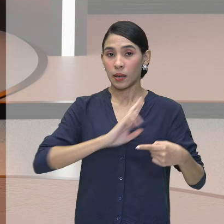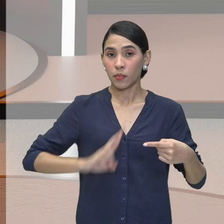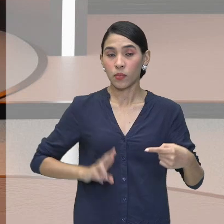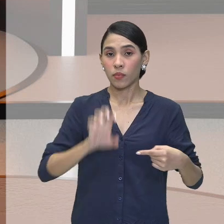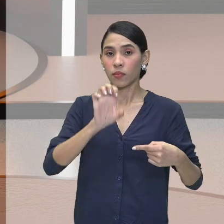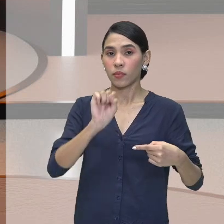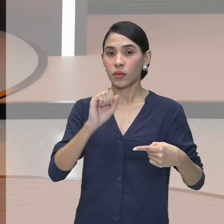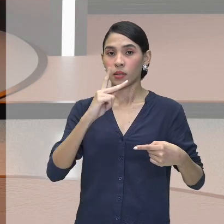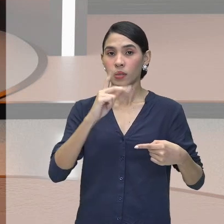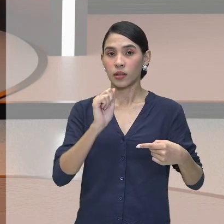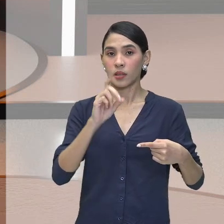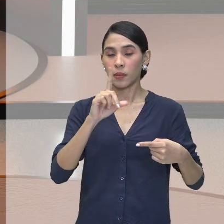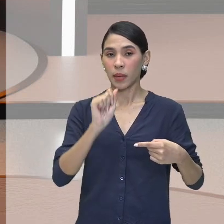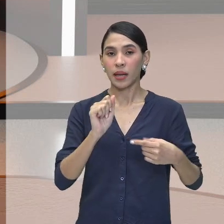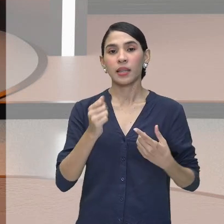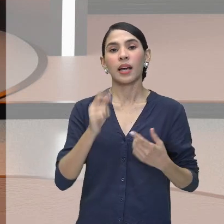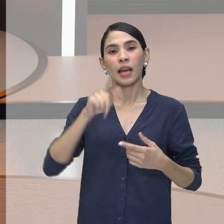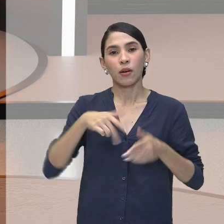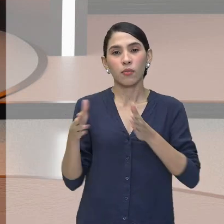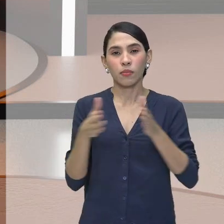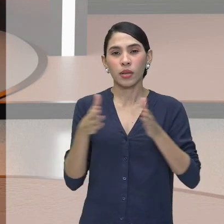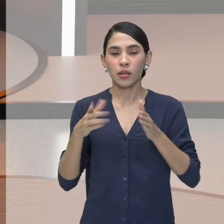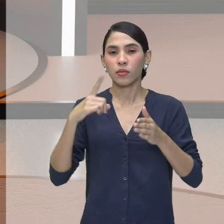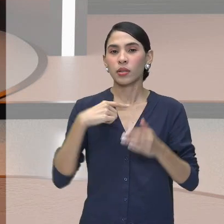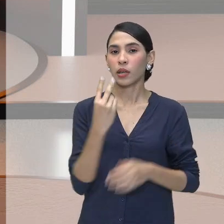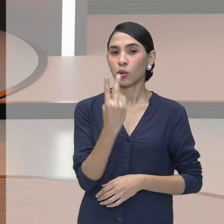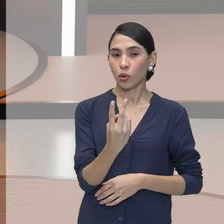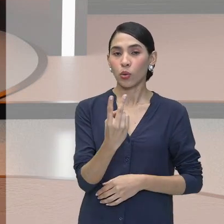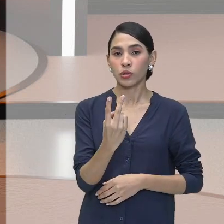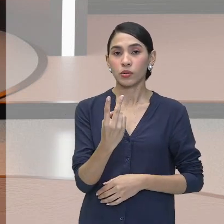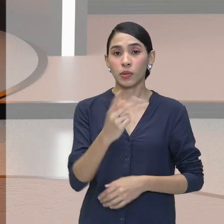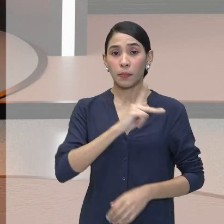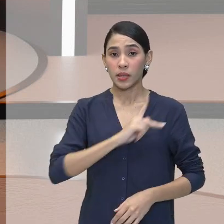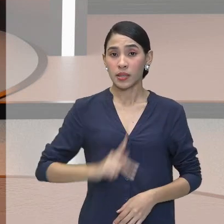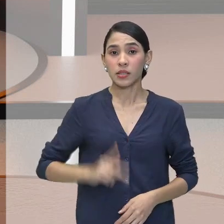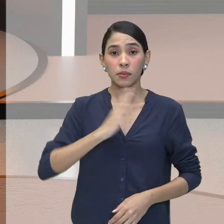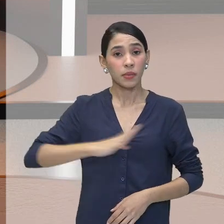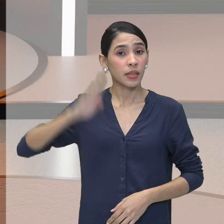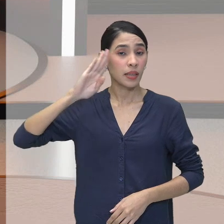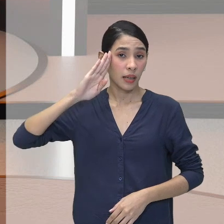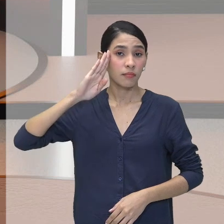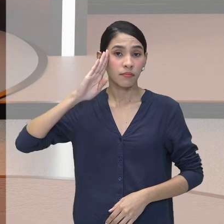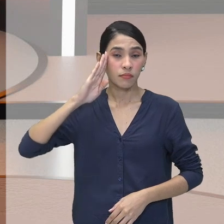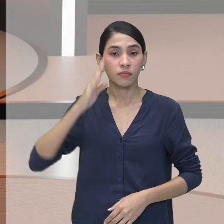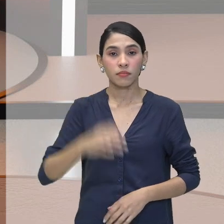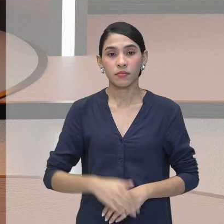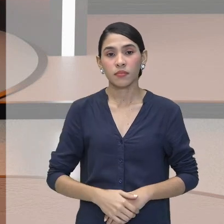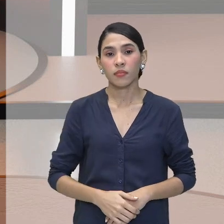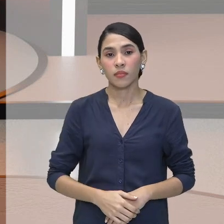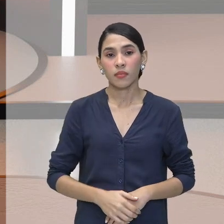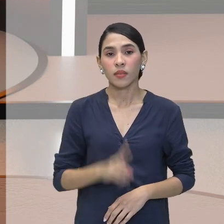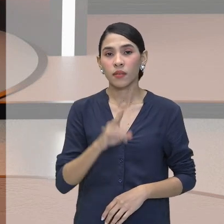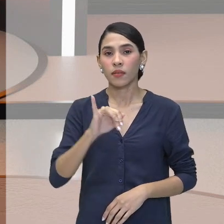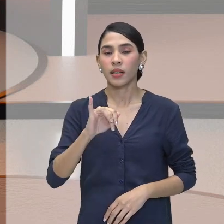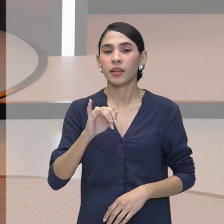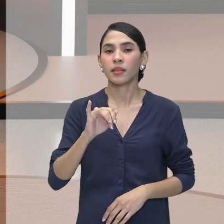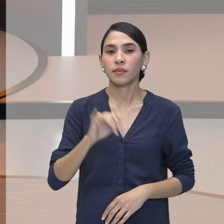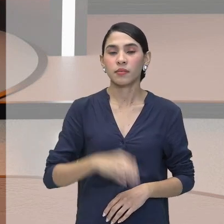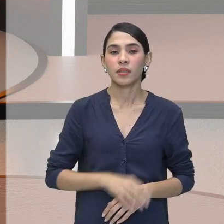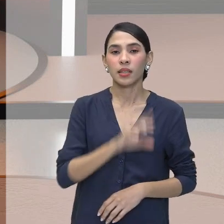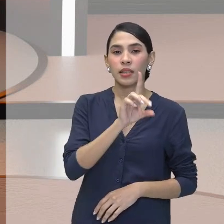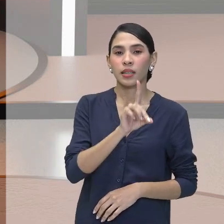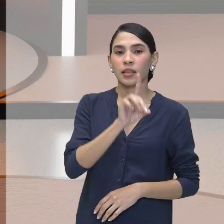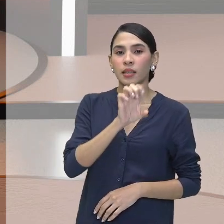Espada, que vai ser o momento em que nós teremos esses dois presidentes militares assumindo a presidência do Brasil, né? Que vai ser o Deodoro